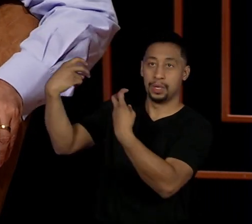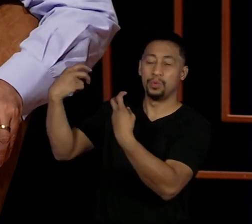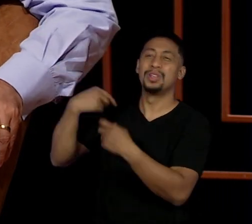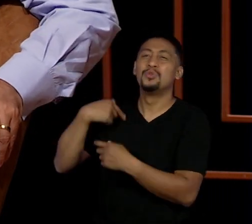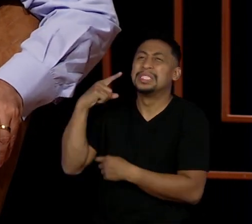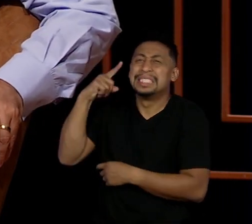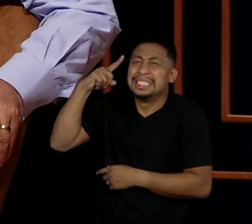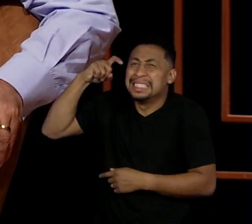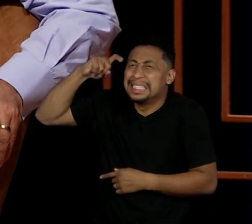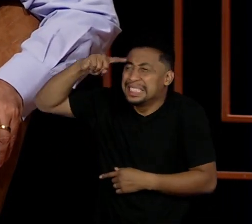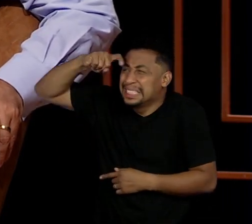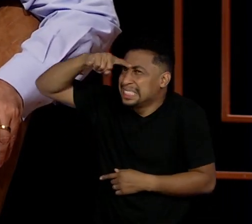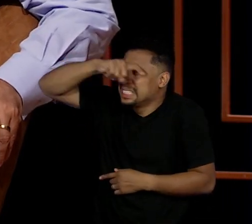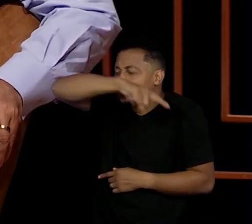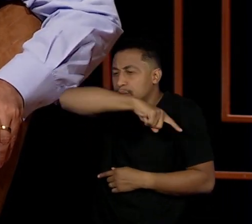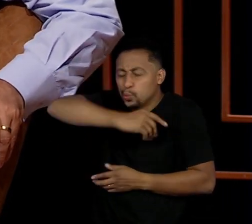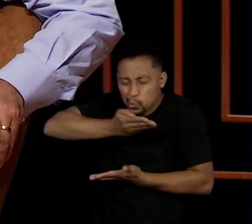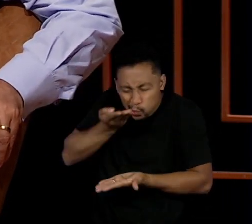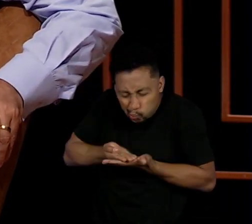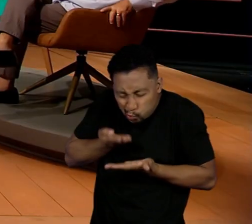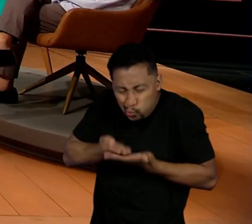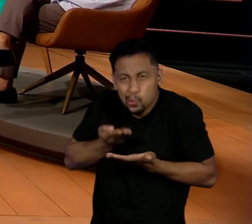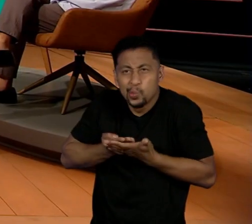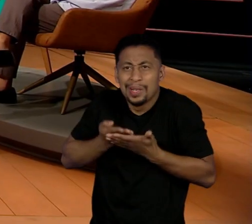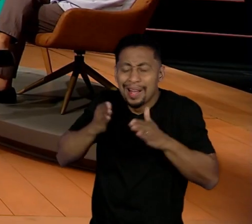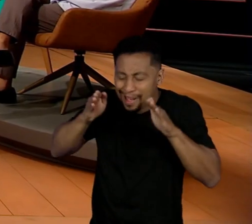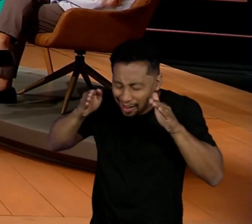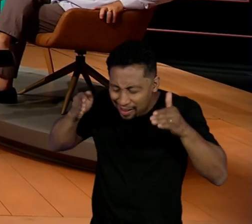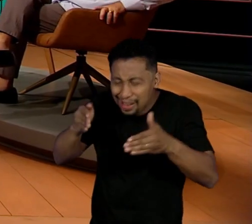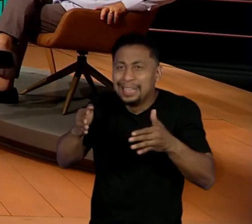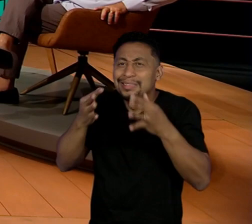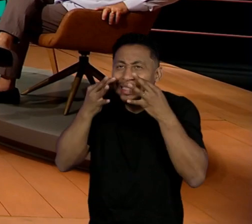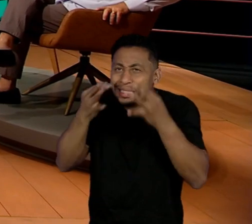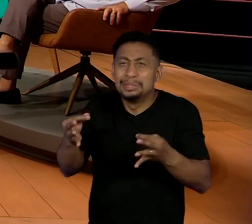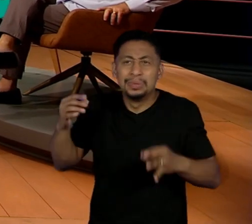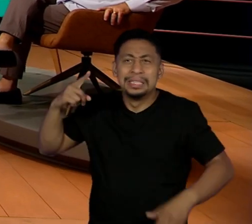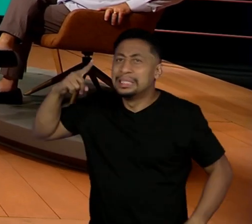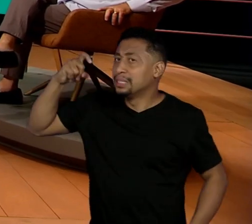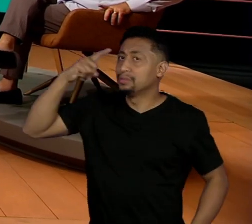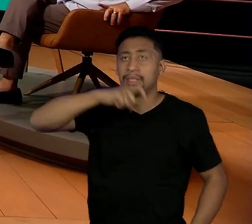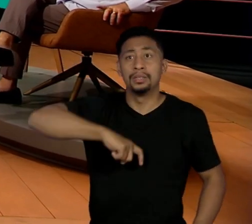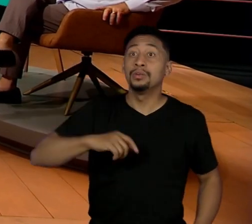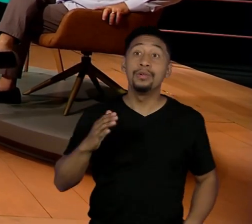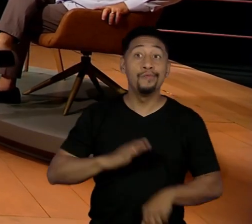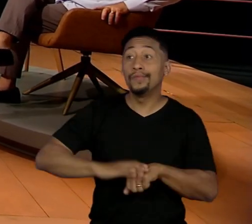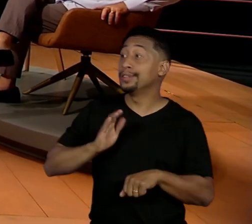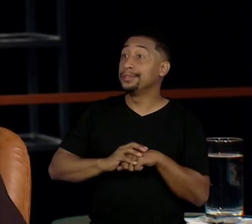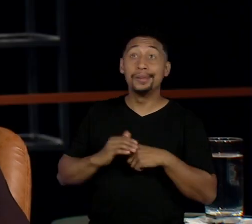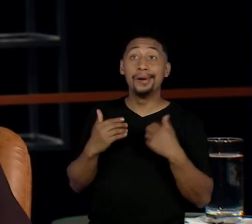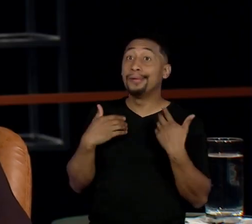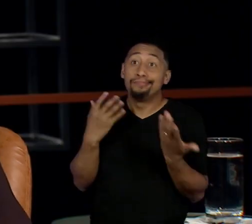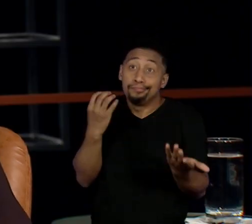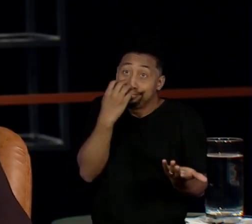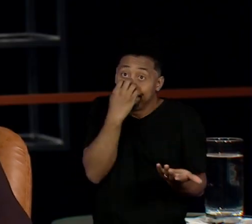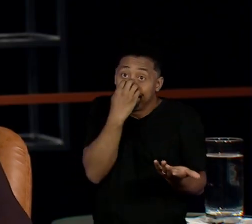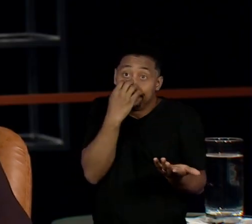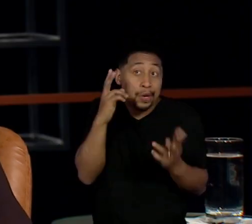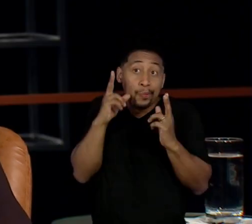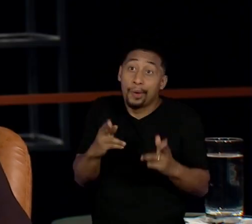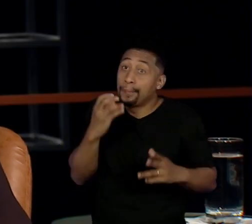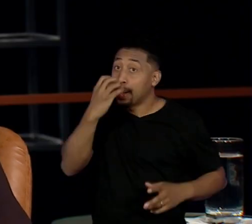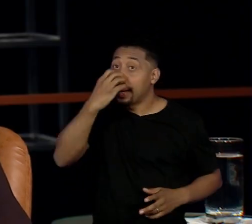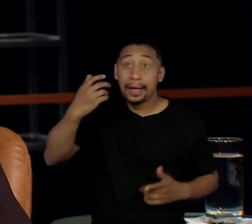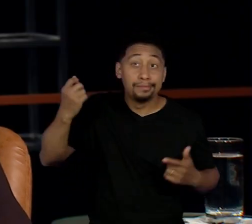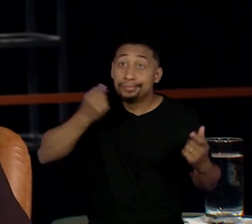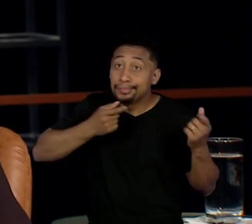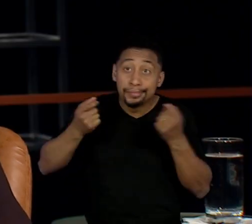dificuldade enorme de aprender, de prestar atenção, e fazia palhaçada. Então, Quais são as dificuldades mais evidentes